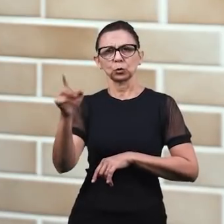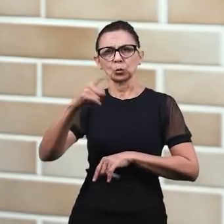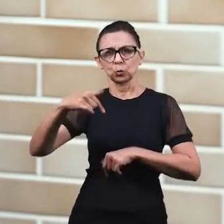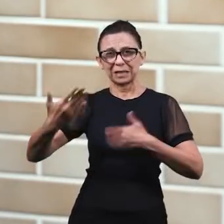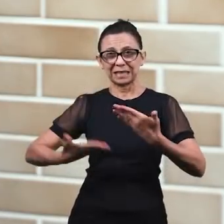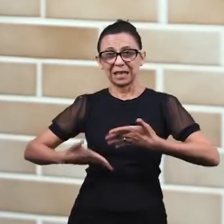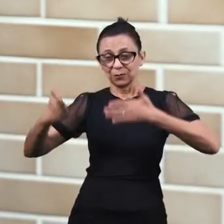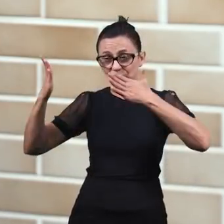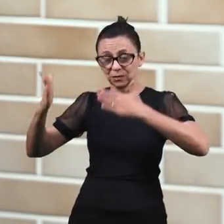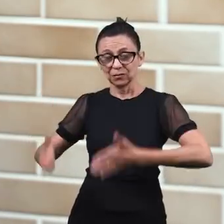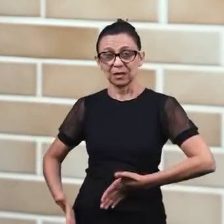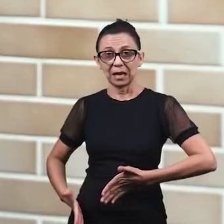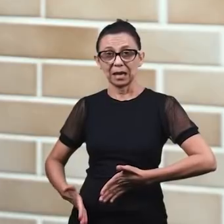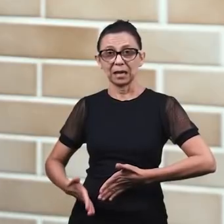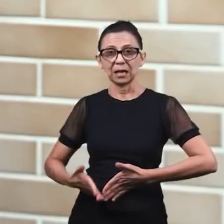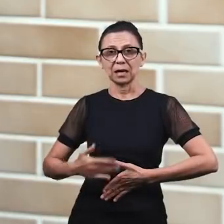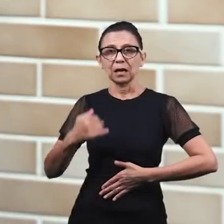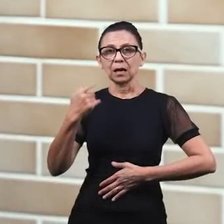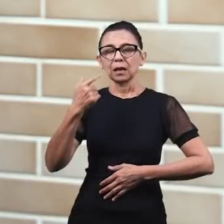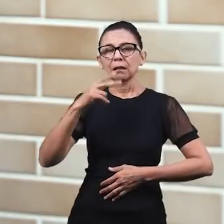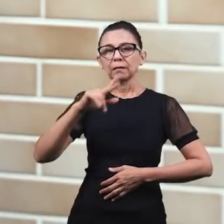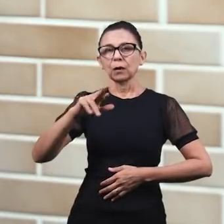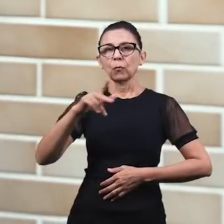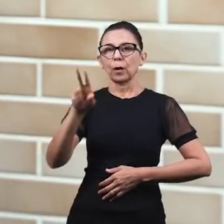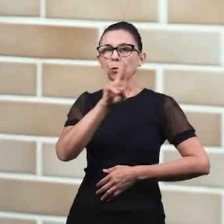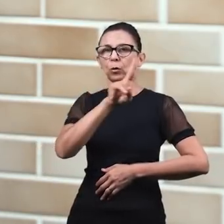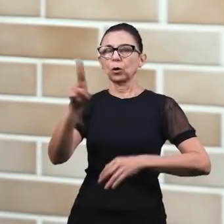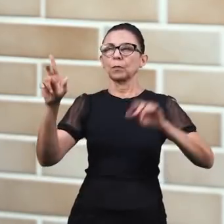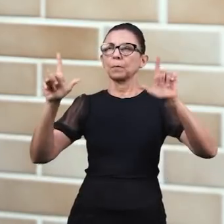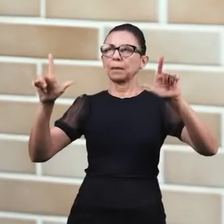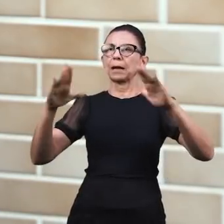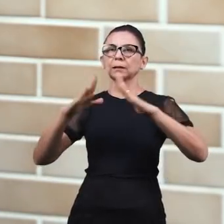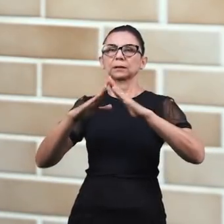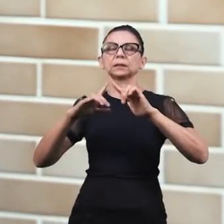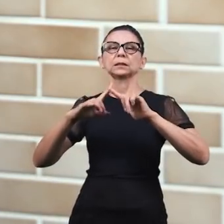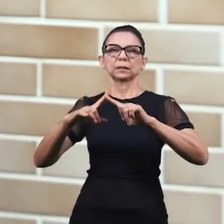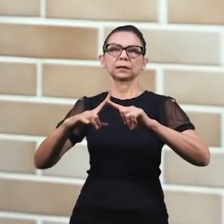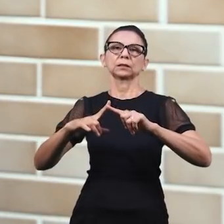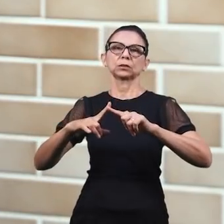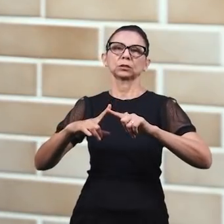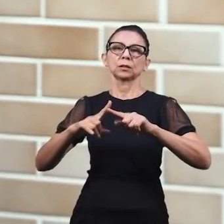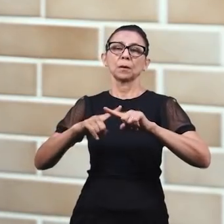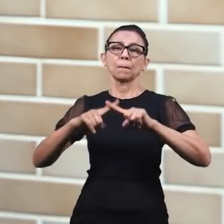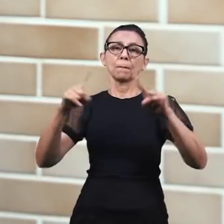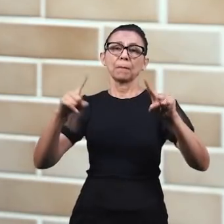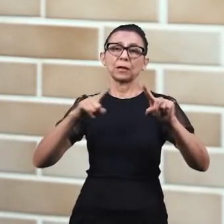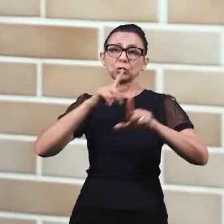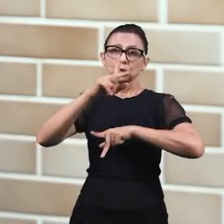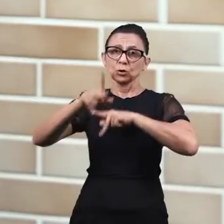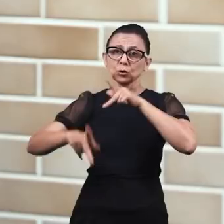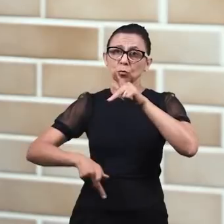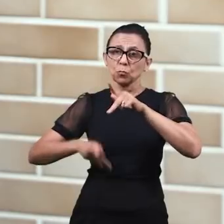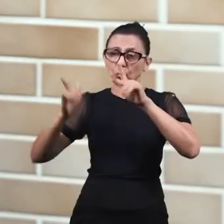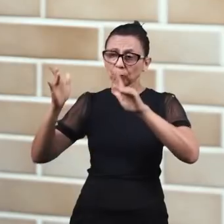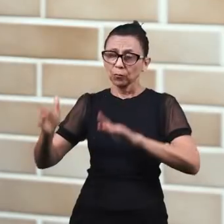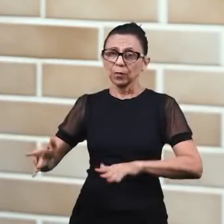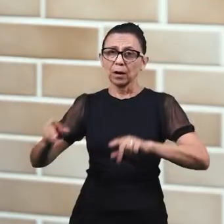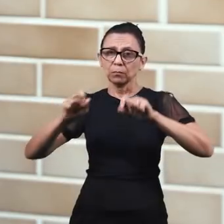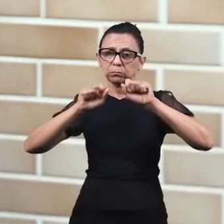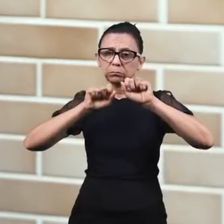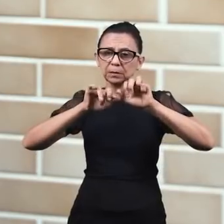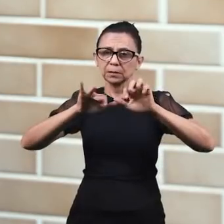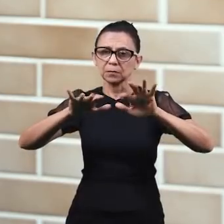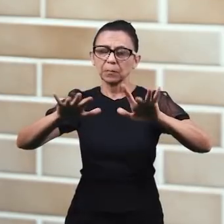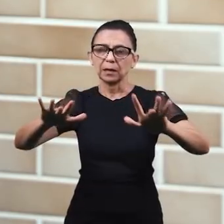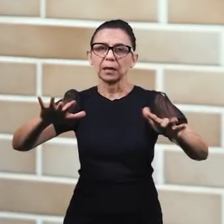estão vinculados a um local ou a um nome denominacional. O irmão crê realmente que faz parte de uma igreja na